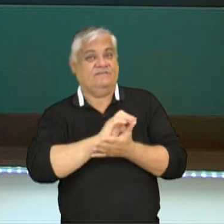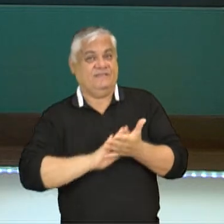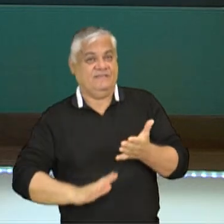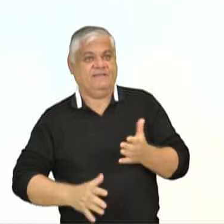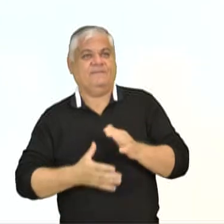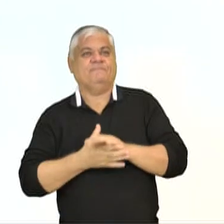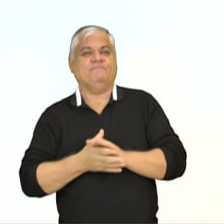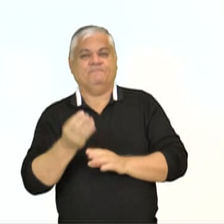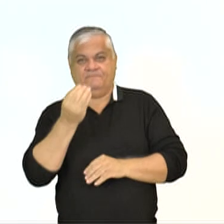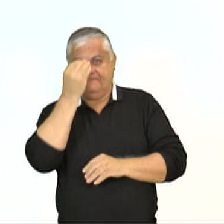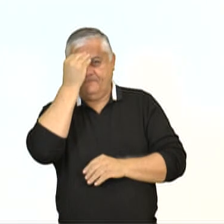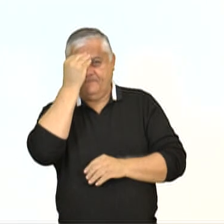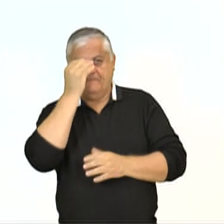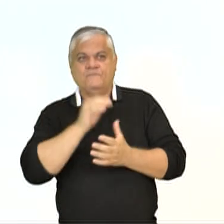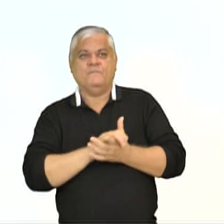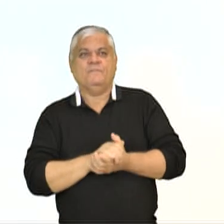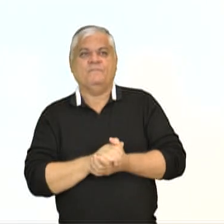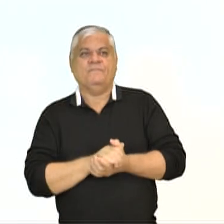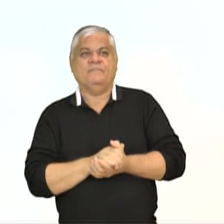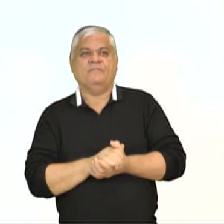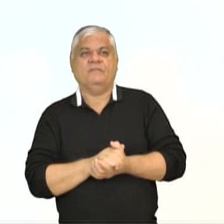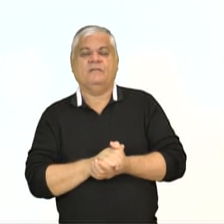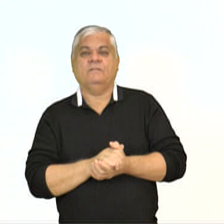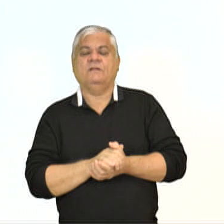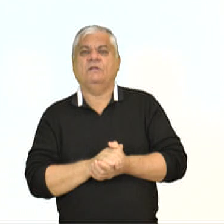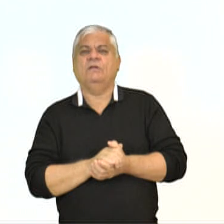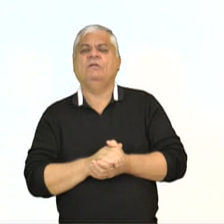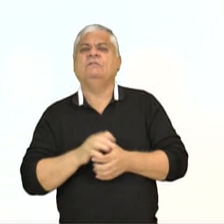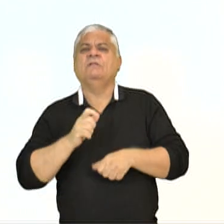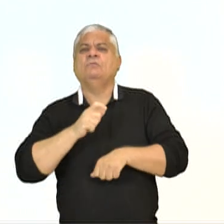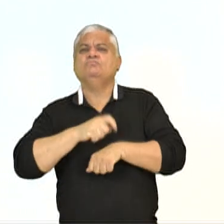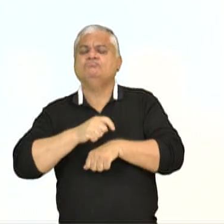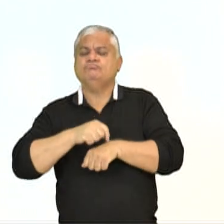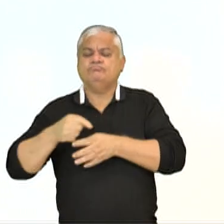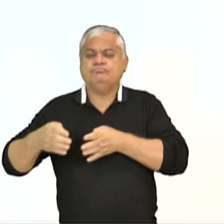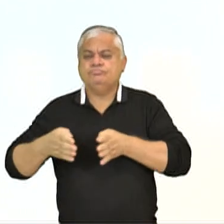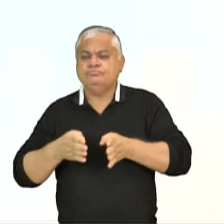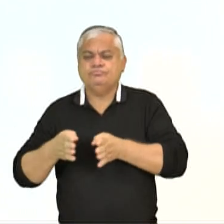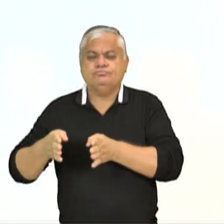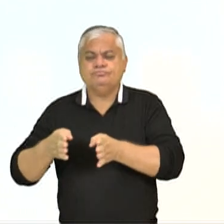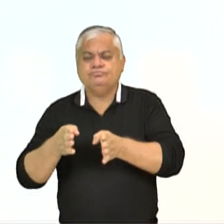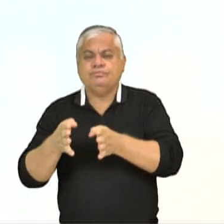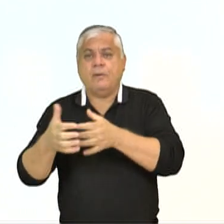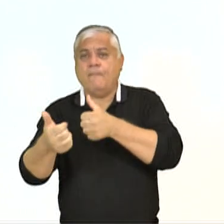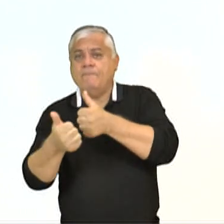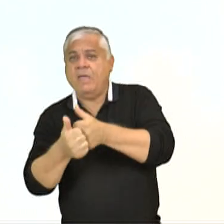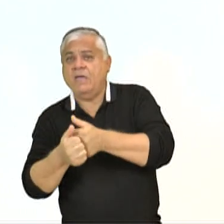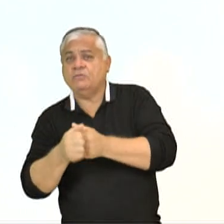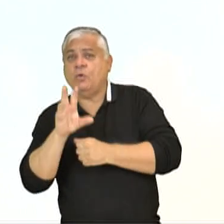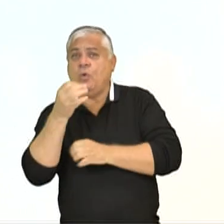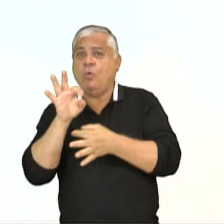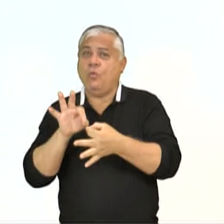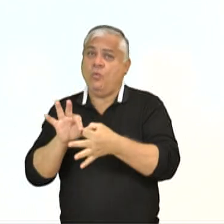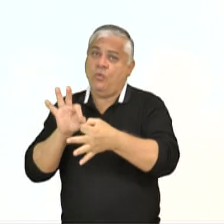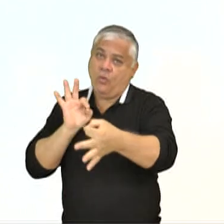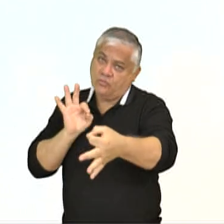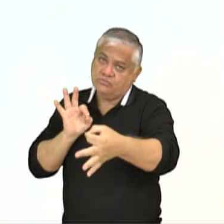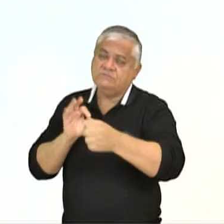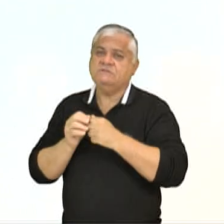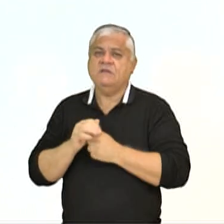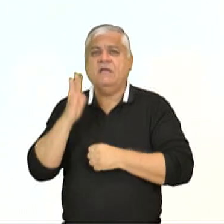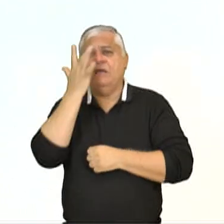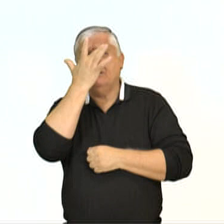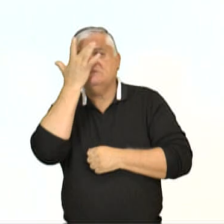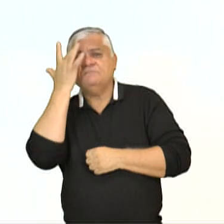então, para fixar aí. O fato é que, durante o trajeto, fosse ele perto ou longe, as